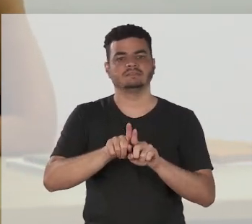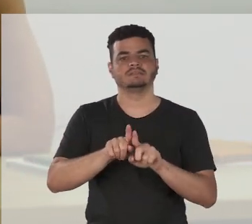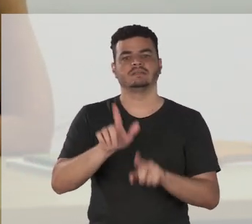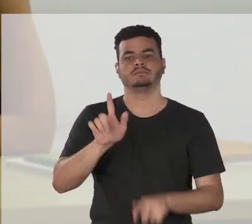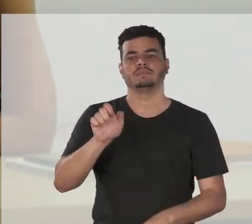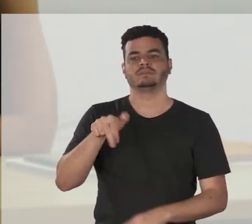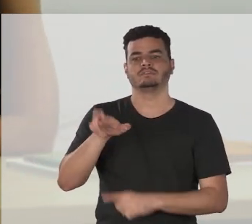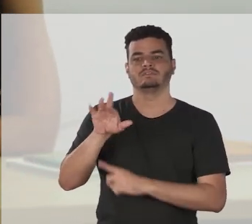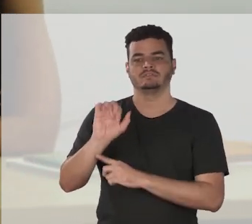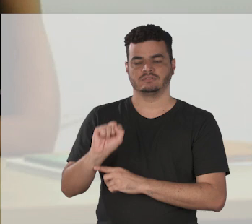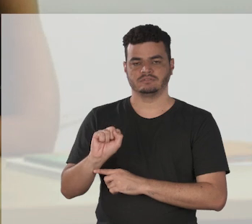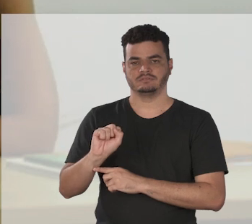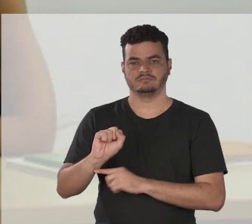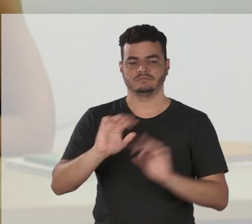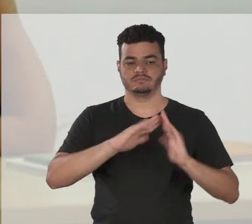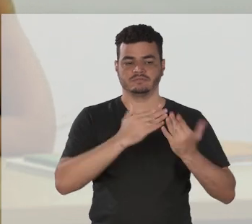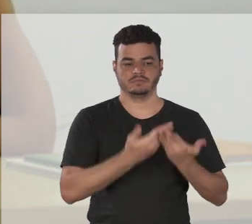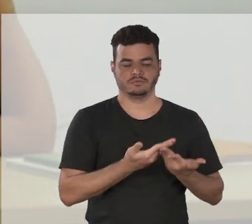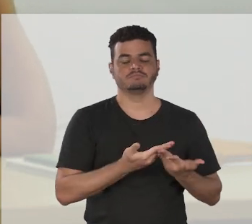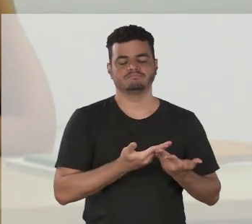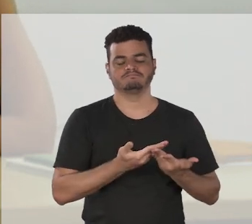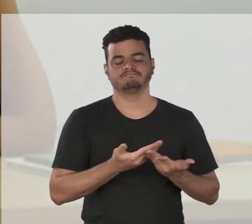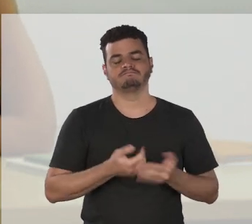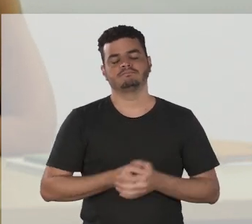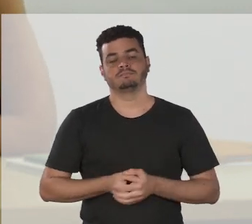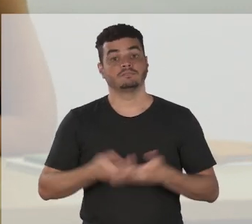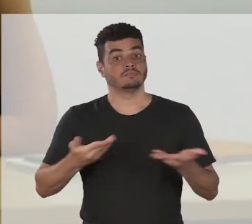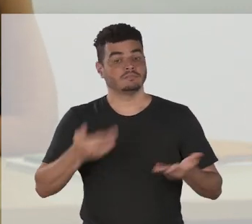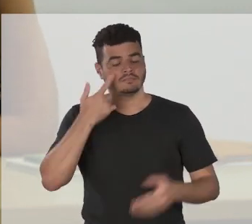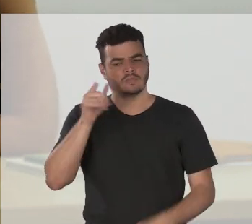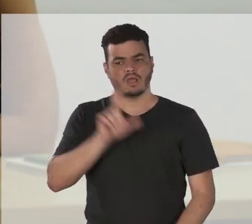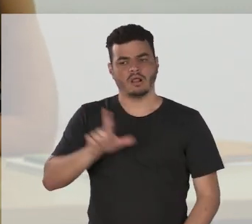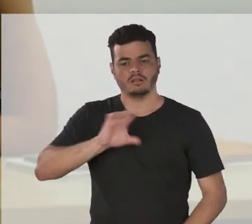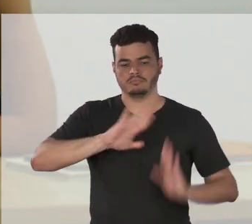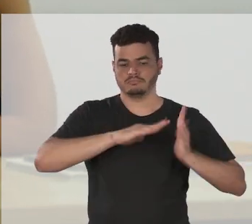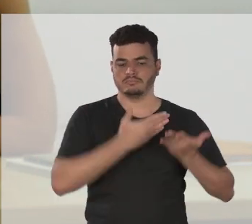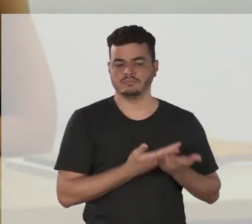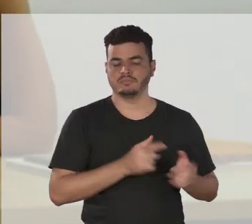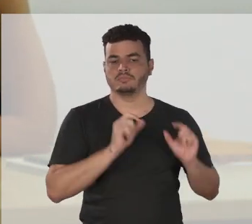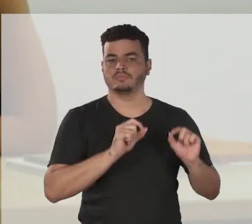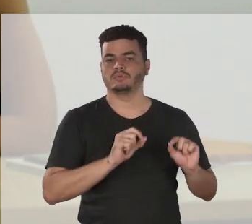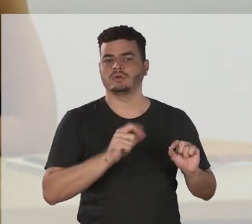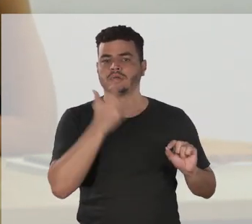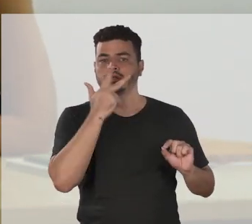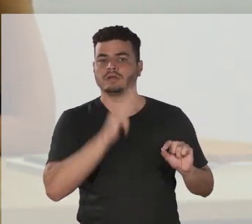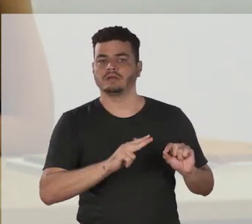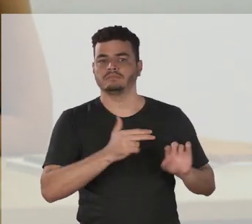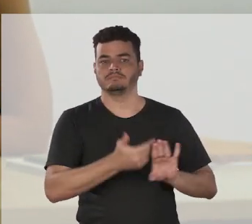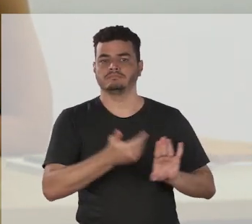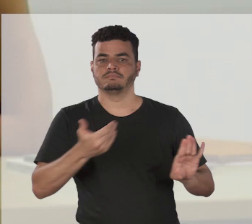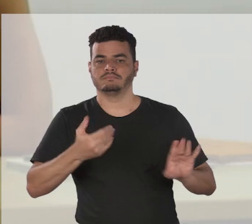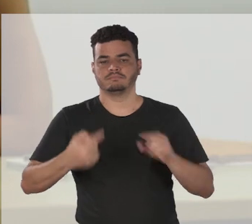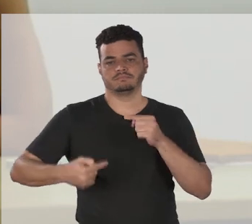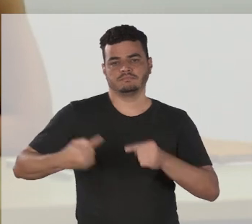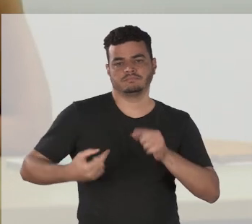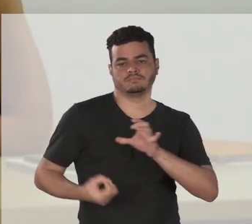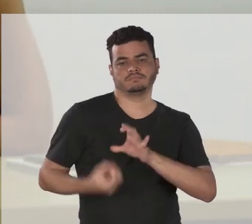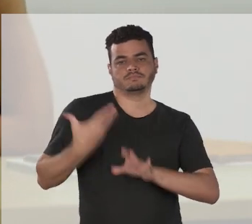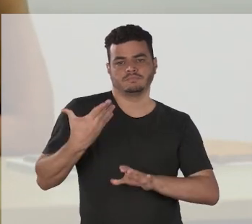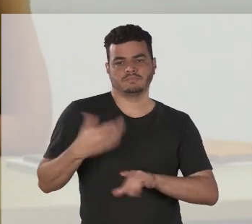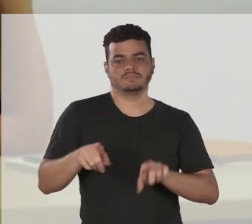escolar. Então, a literatura escolar se tem gerida a partir das políticas